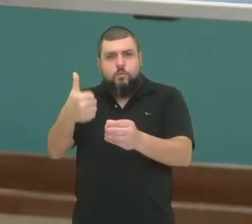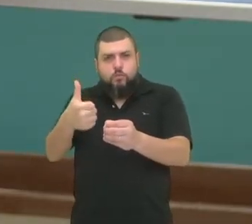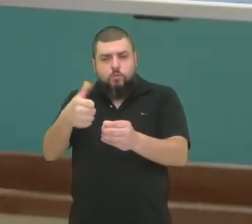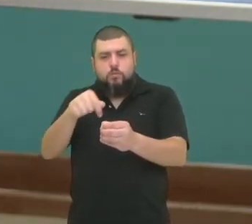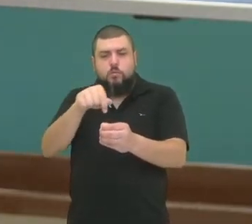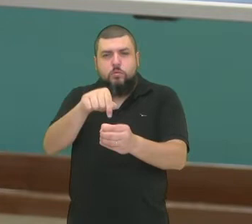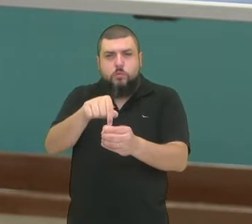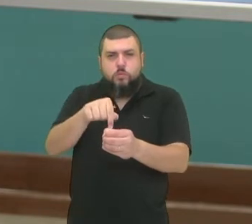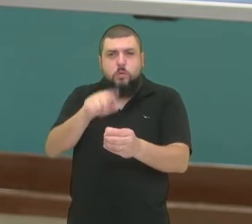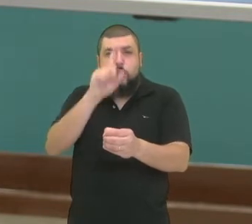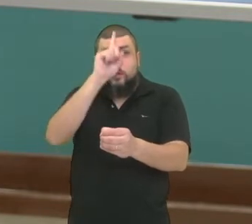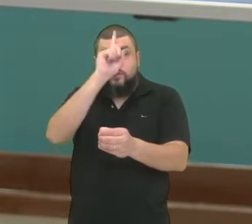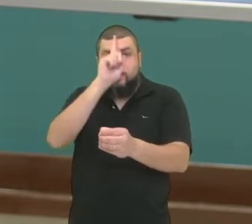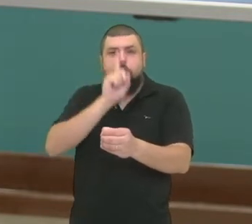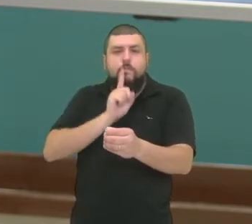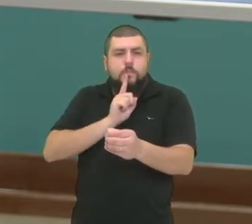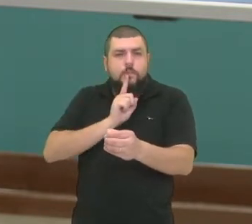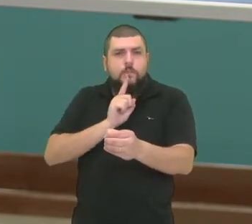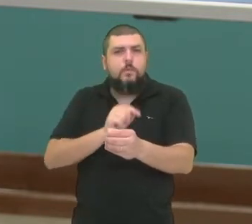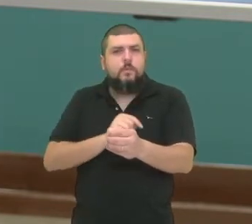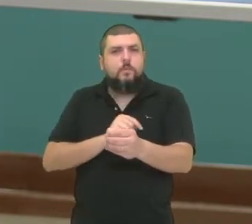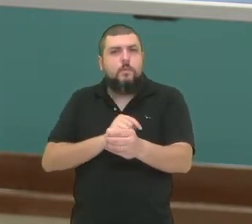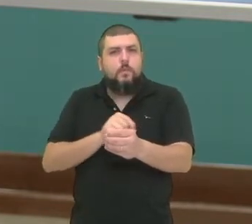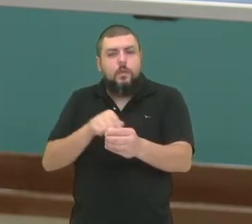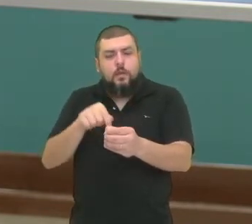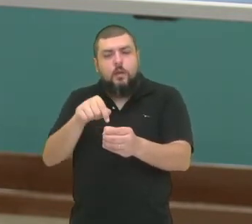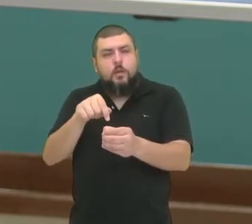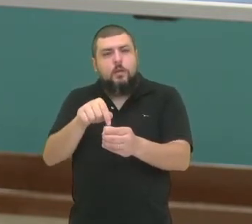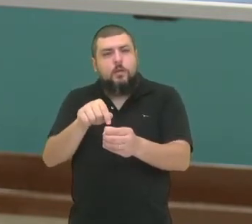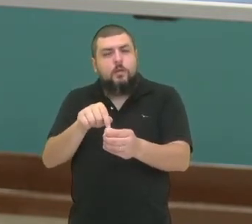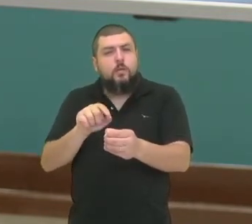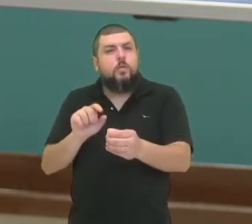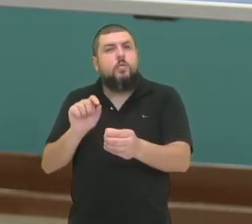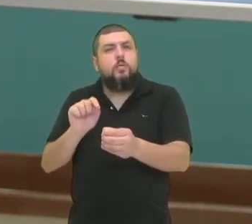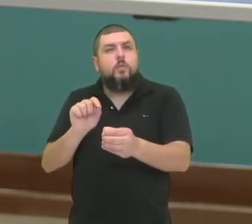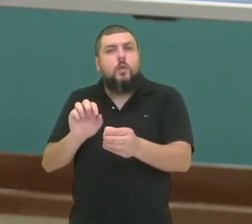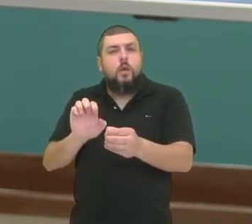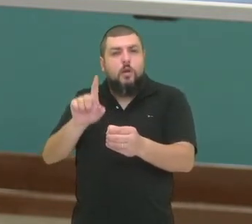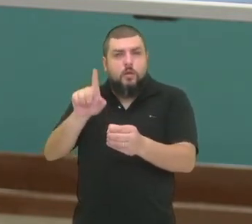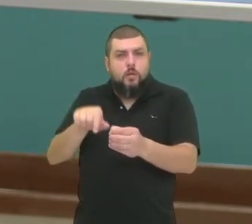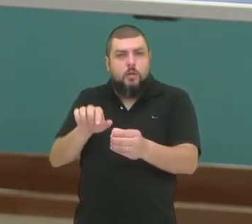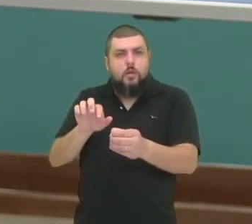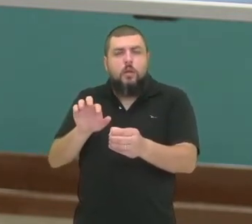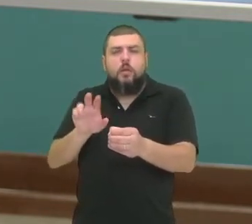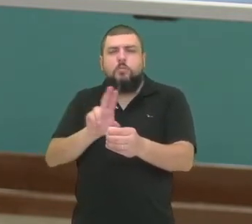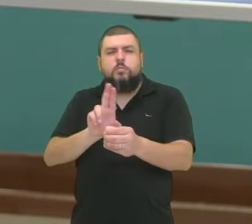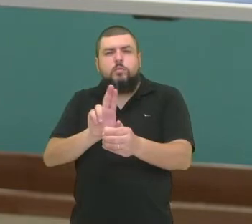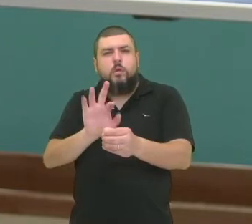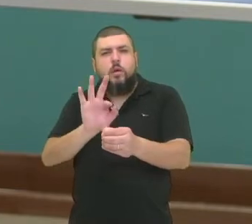indivíduos amarelos. E a gente chama aqui de geração F1.